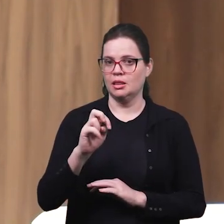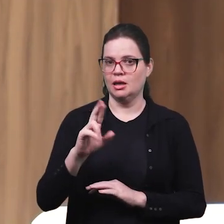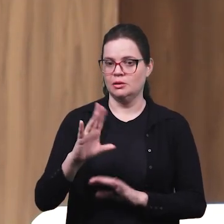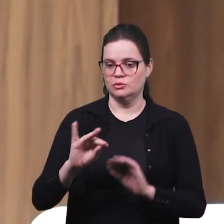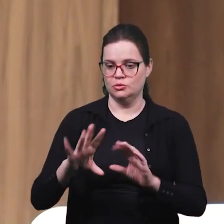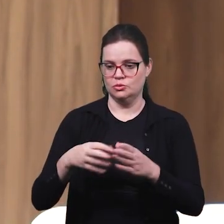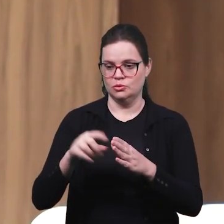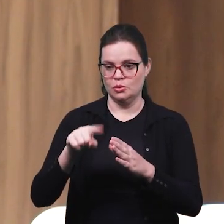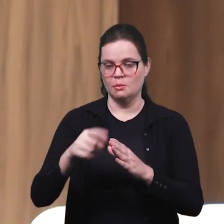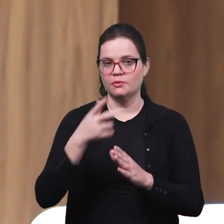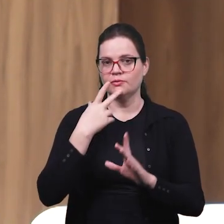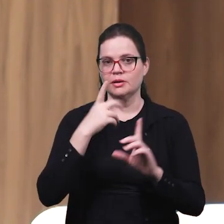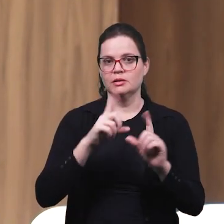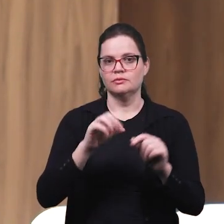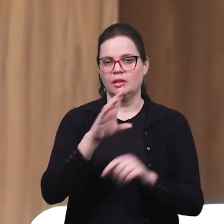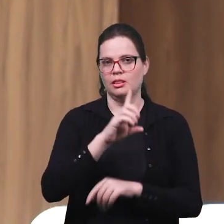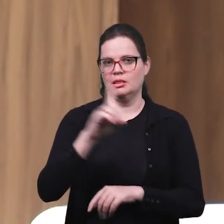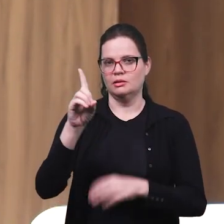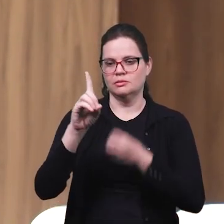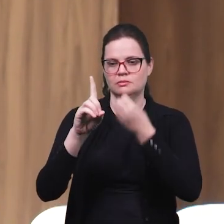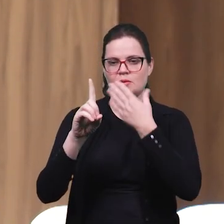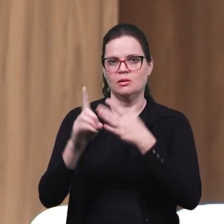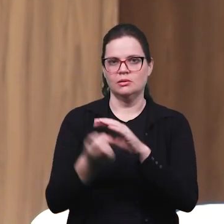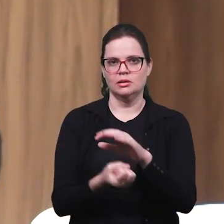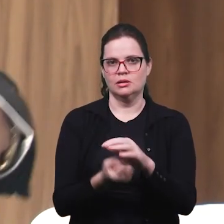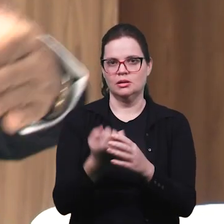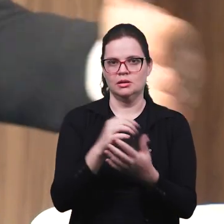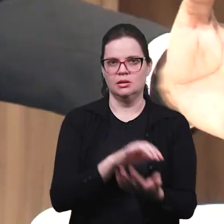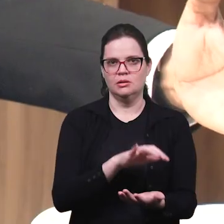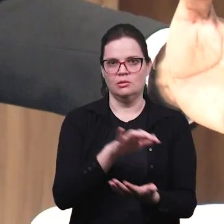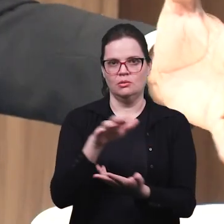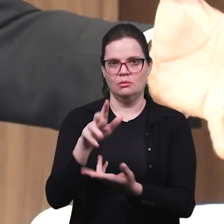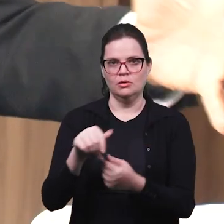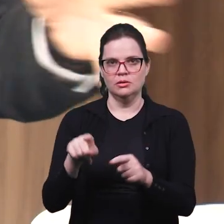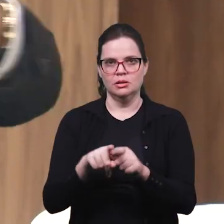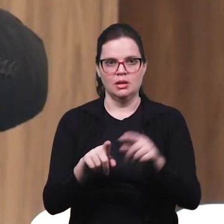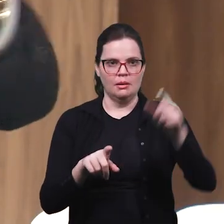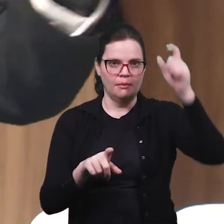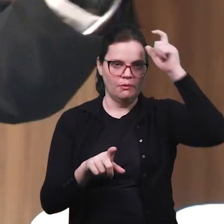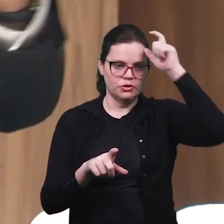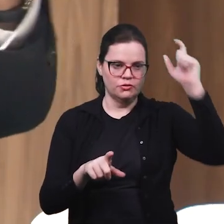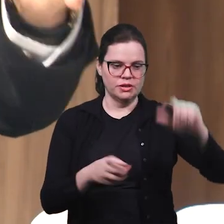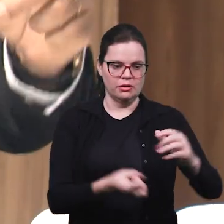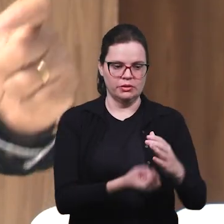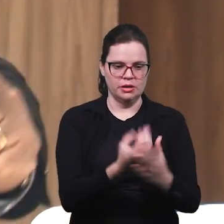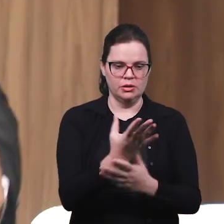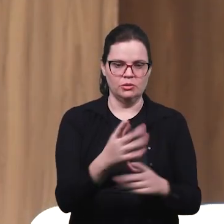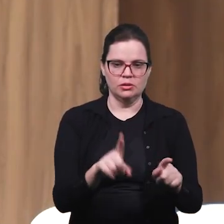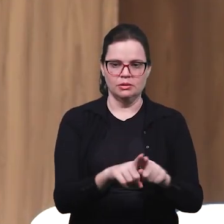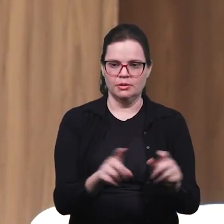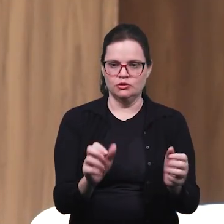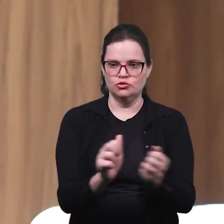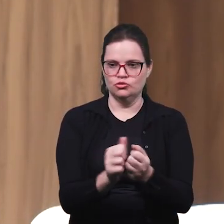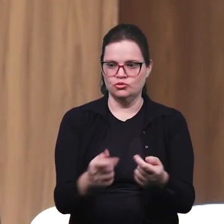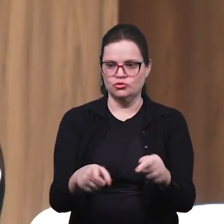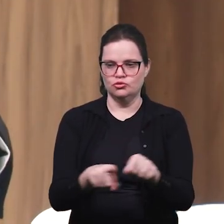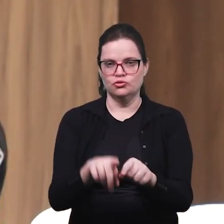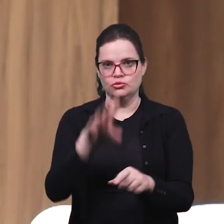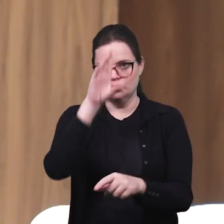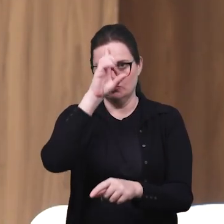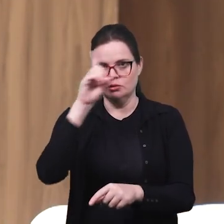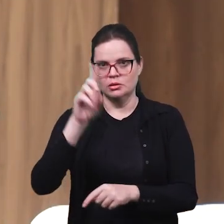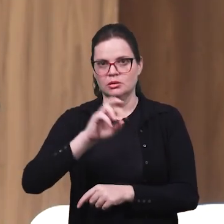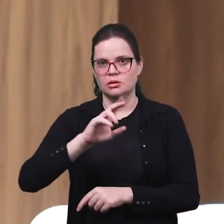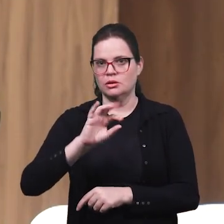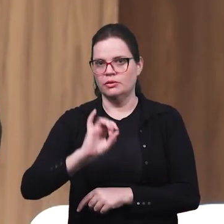seguinte, que Deus, bom, criou o mundo, o adversário criou também com ele. Tem uma criação conjunta na criação do mundo. Negava que foi